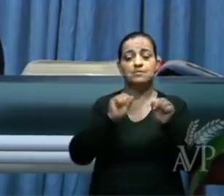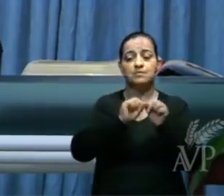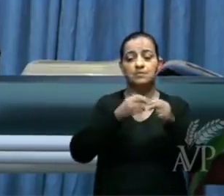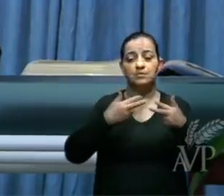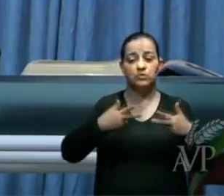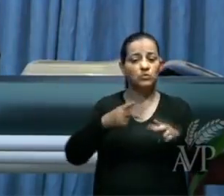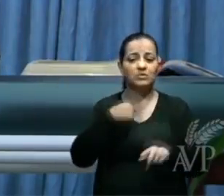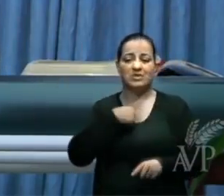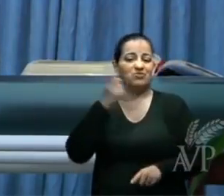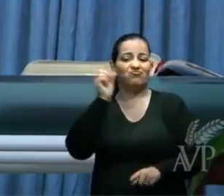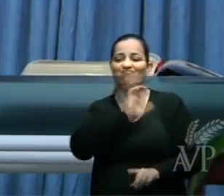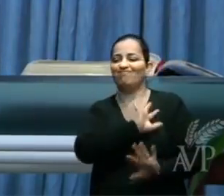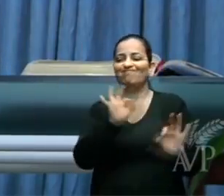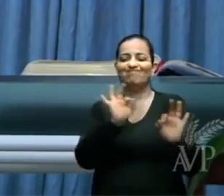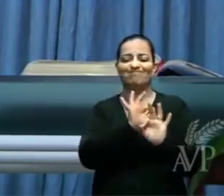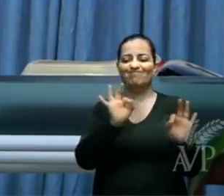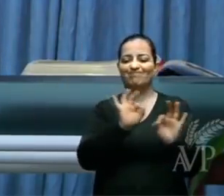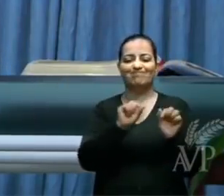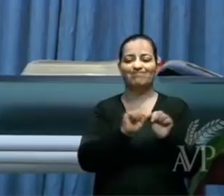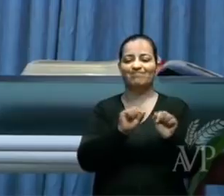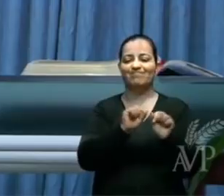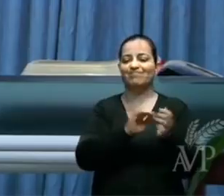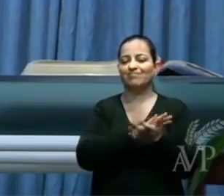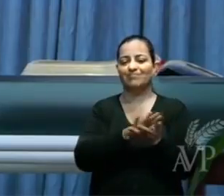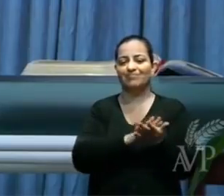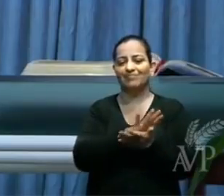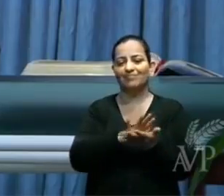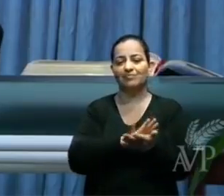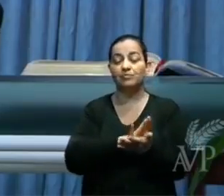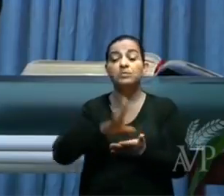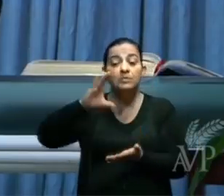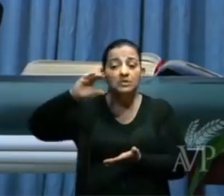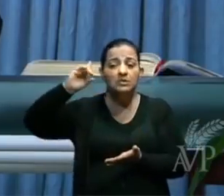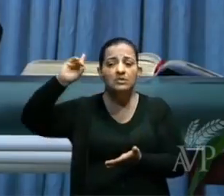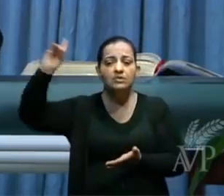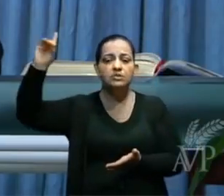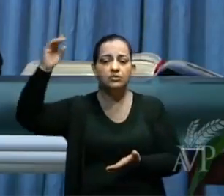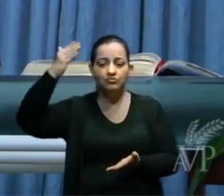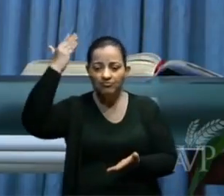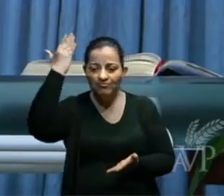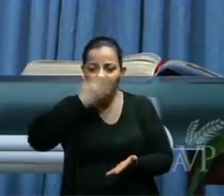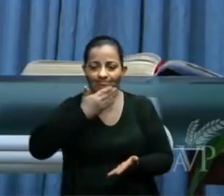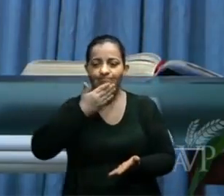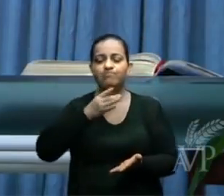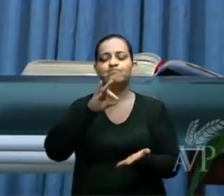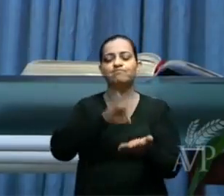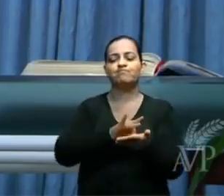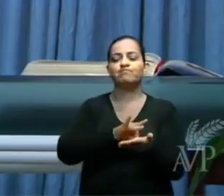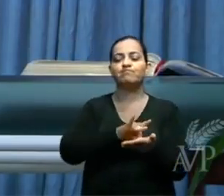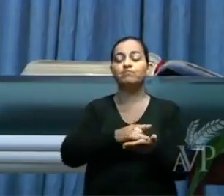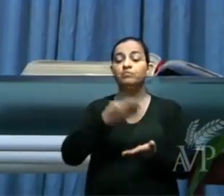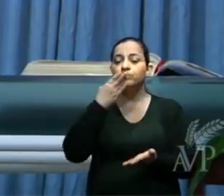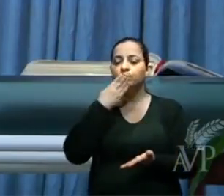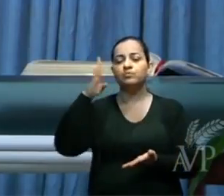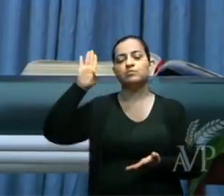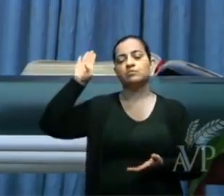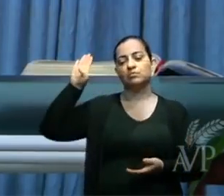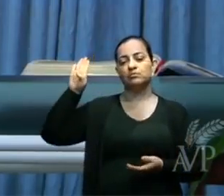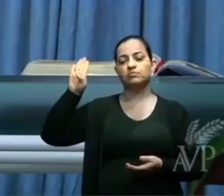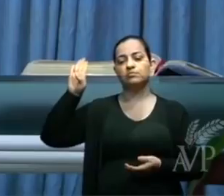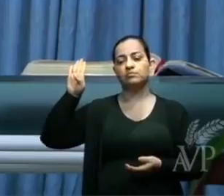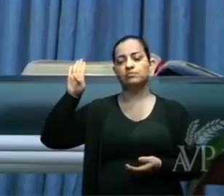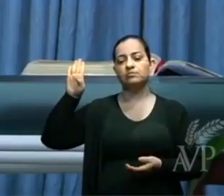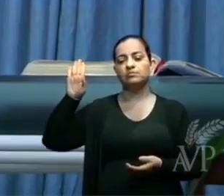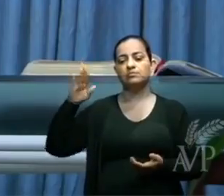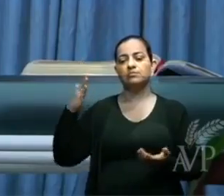não eu é deus cumprindo a sua promessa agora